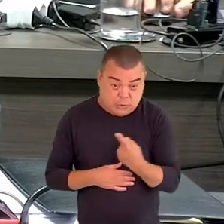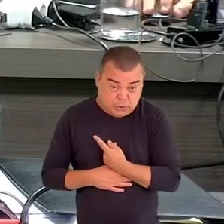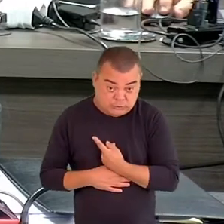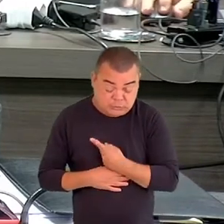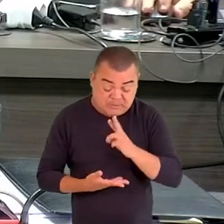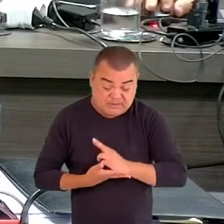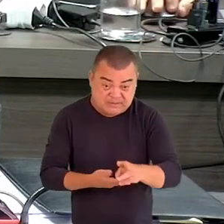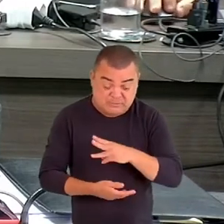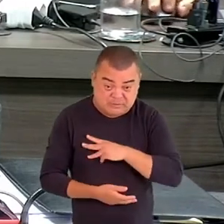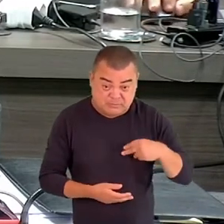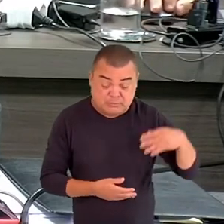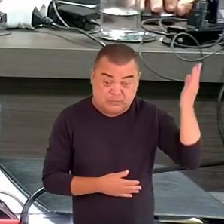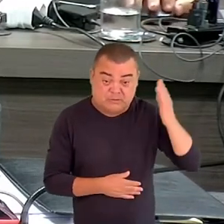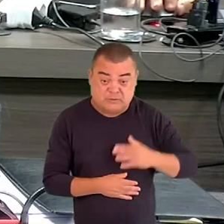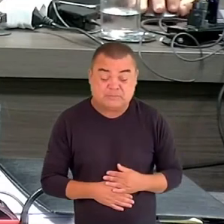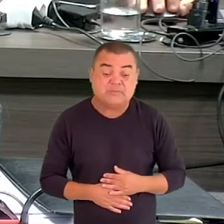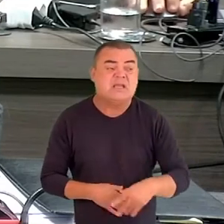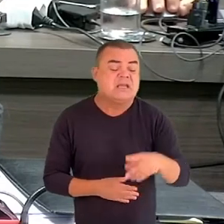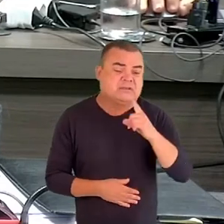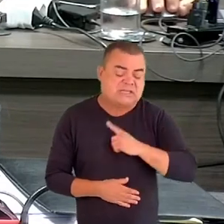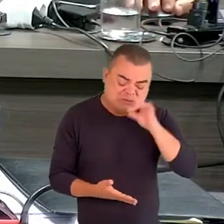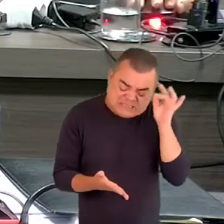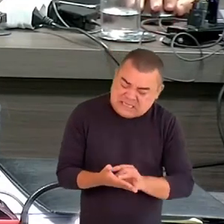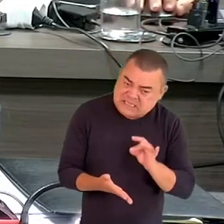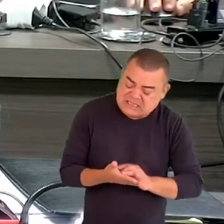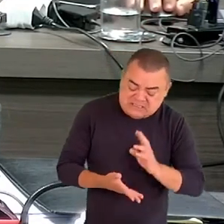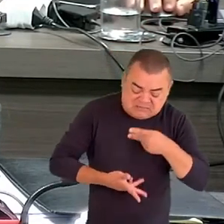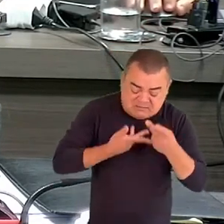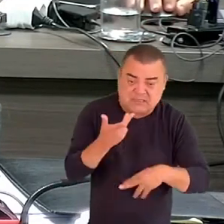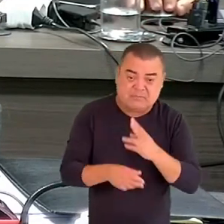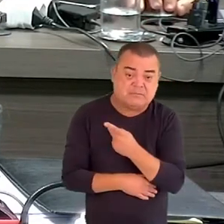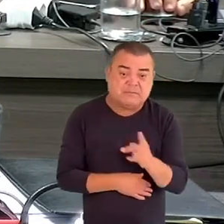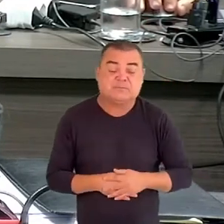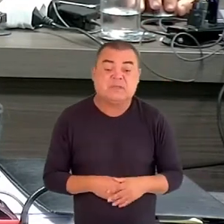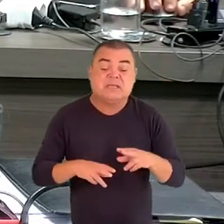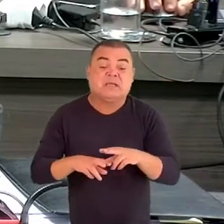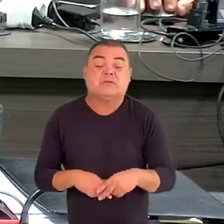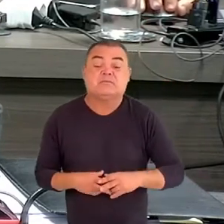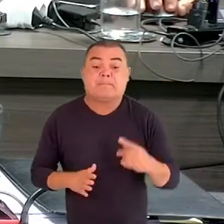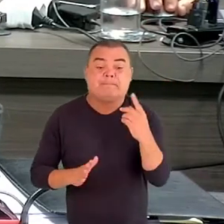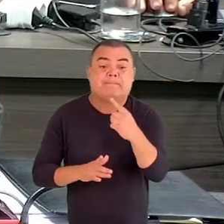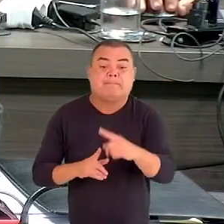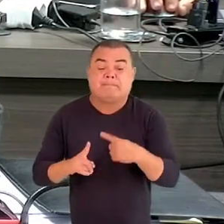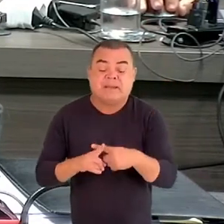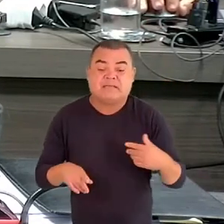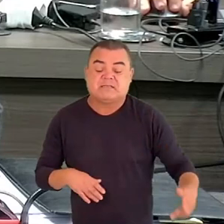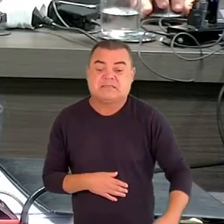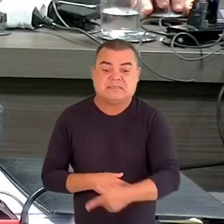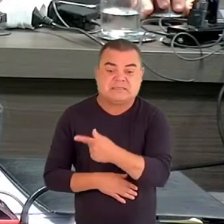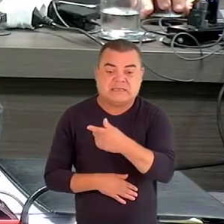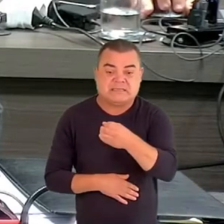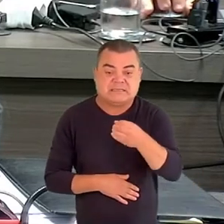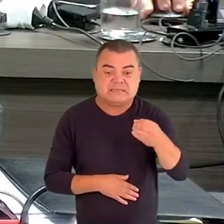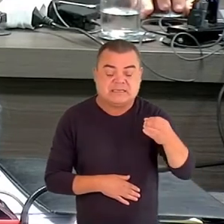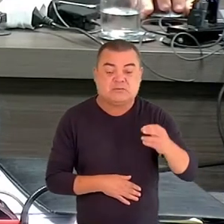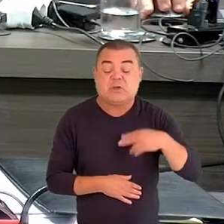Público brasileiro, e aqui eu tenho certeza que falo também, presidente, pelos mais de 700 procuradores e procuradoras do trabalho,